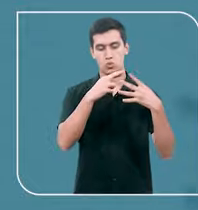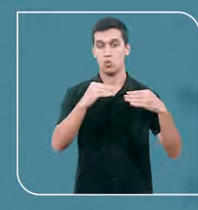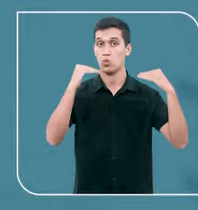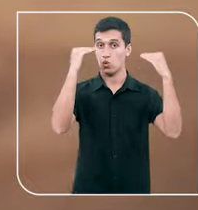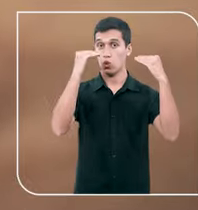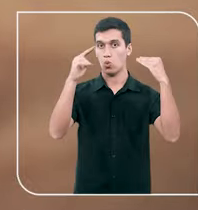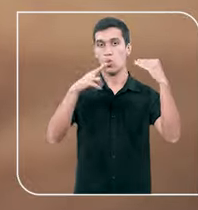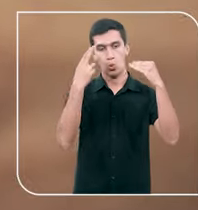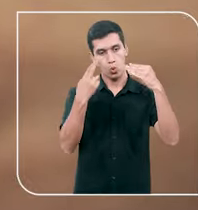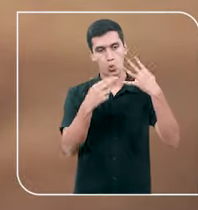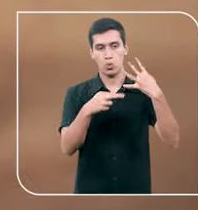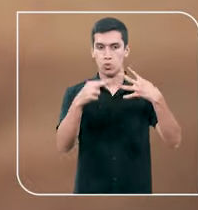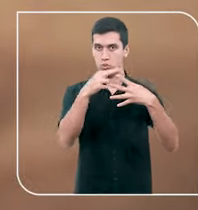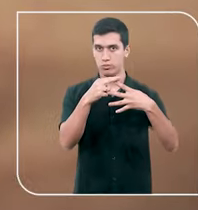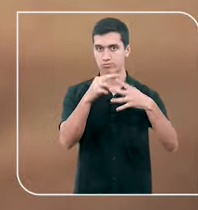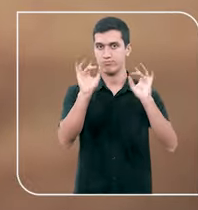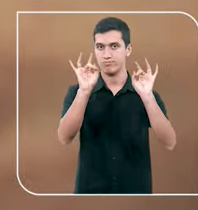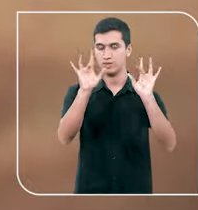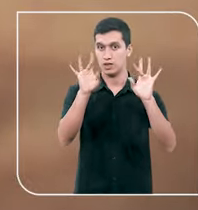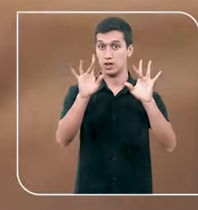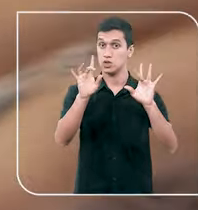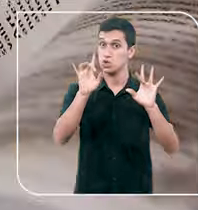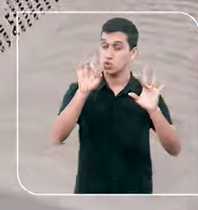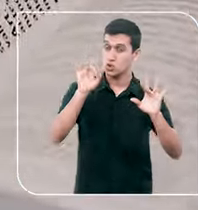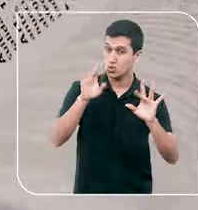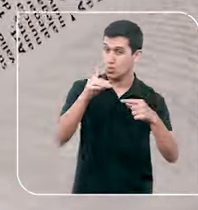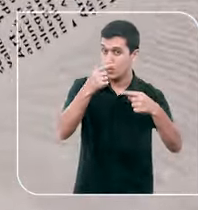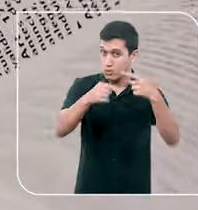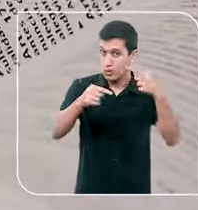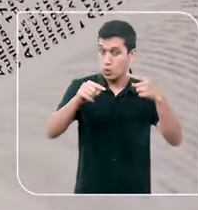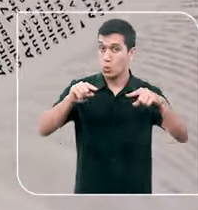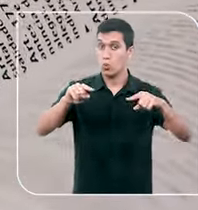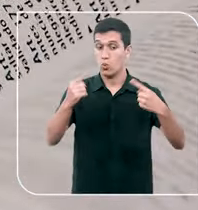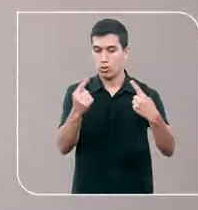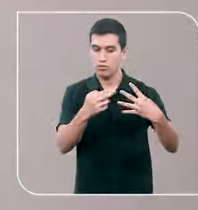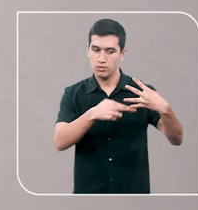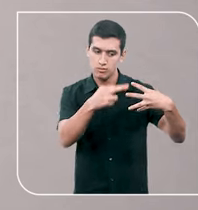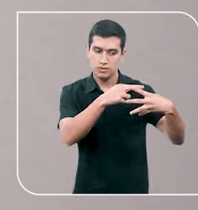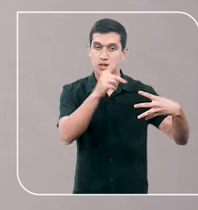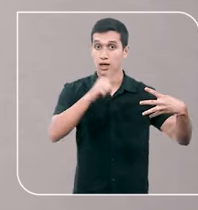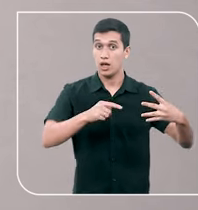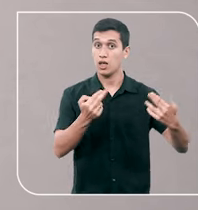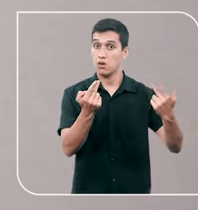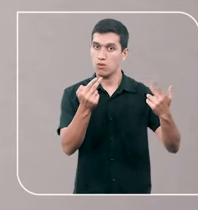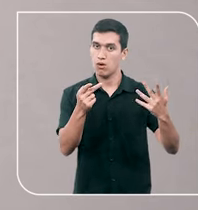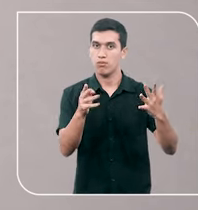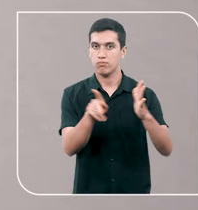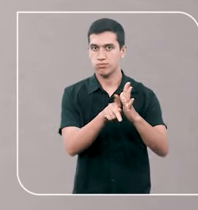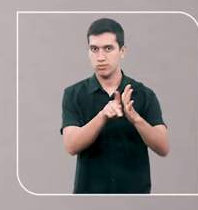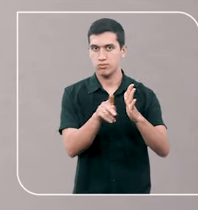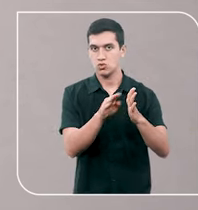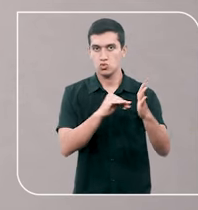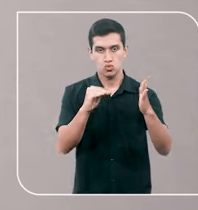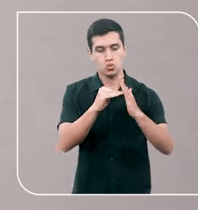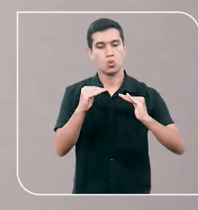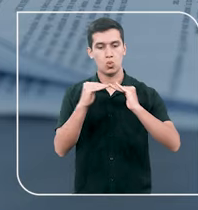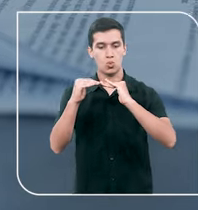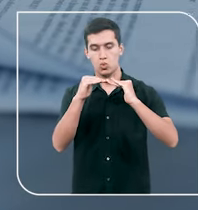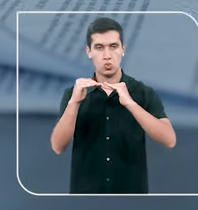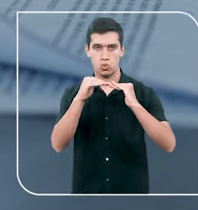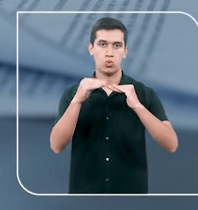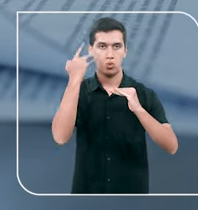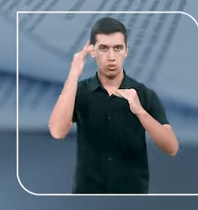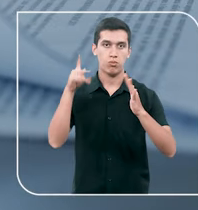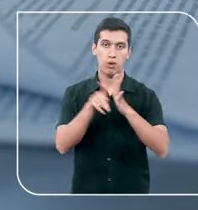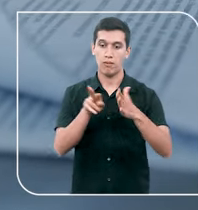extraordinário ou recurso especial. Só não é cabível quando o recurso for semelhante ao entendimento firmado em regime